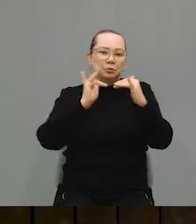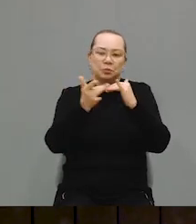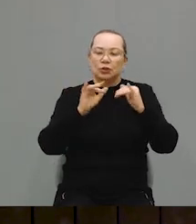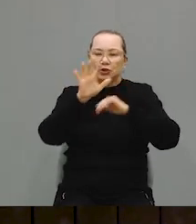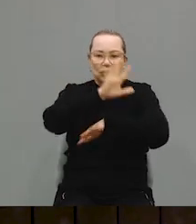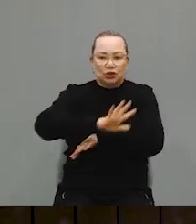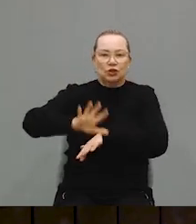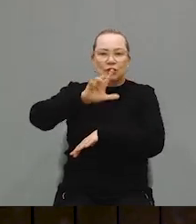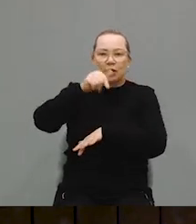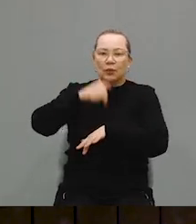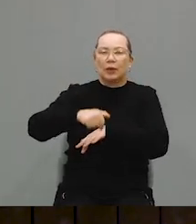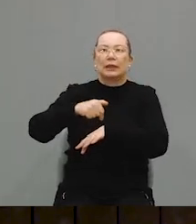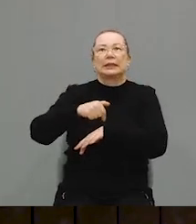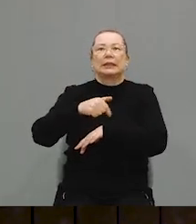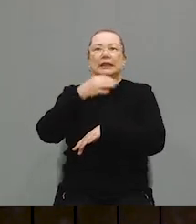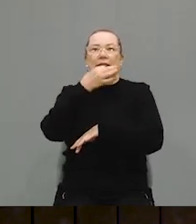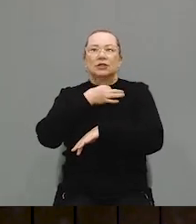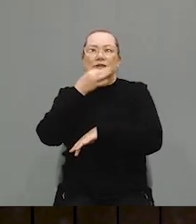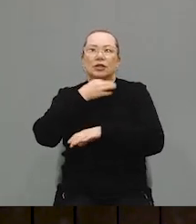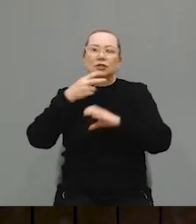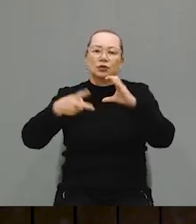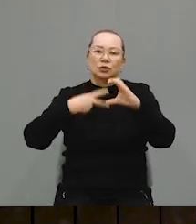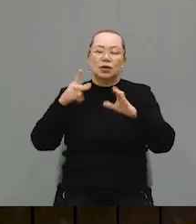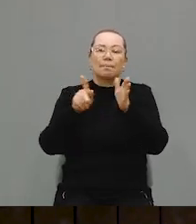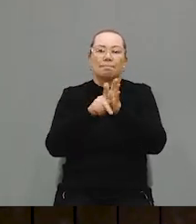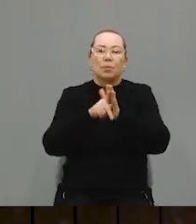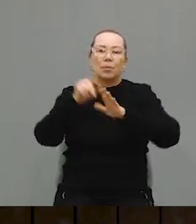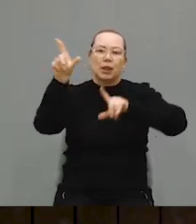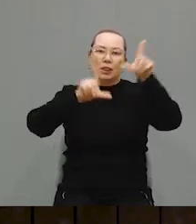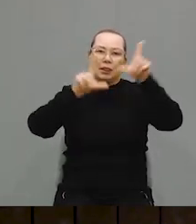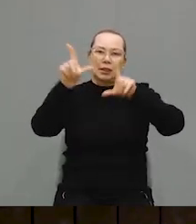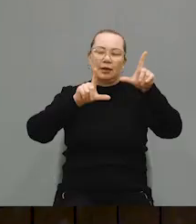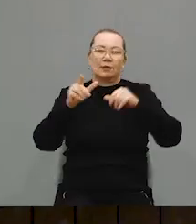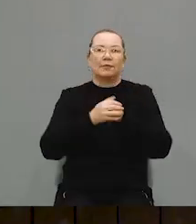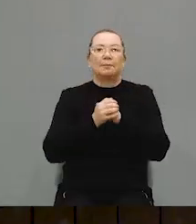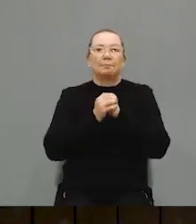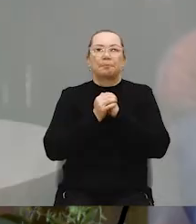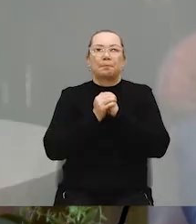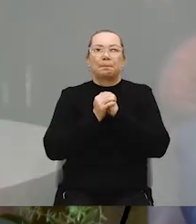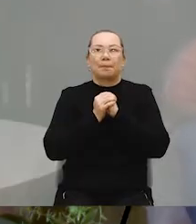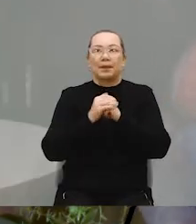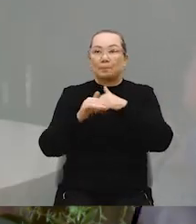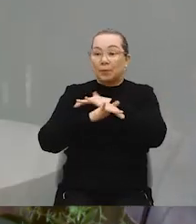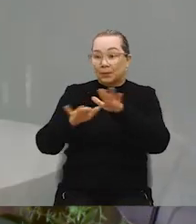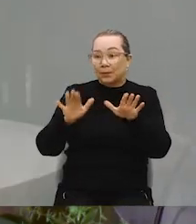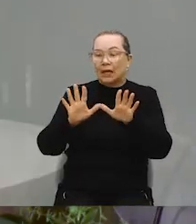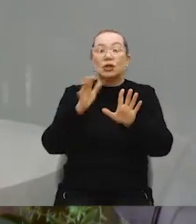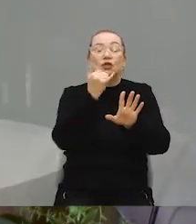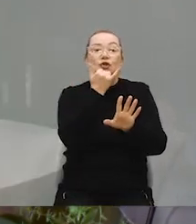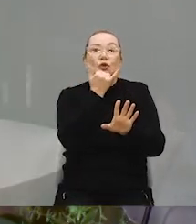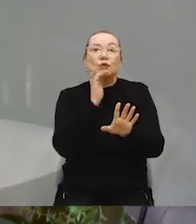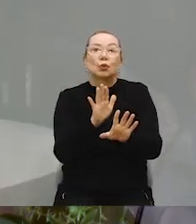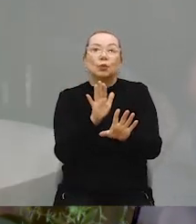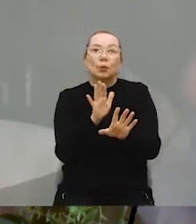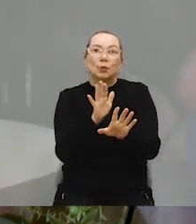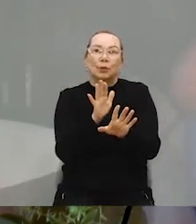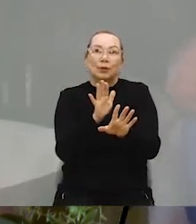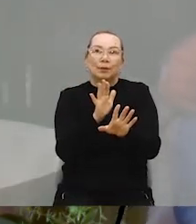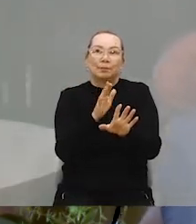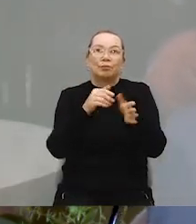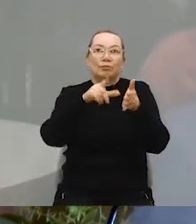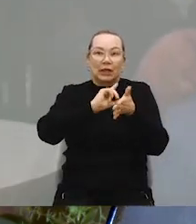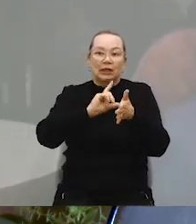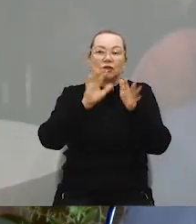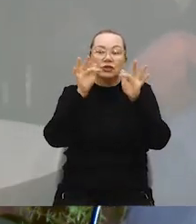do Legislativo Caxiense, por conseguinte, da própria TV Câmara. Acabamos então de tratar... Fábio, desculpe,